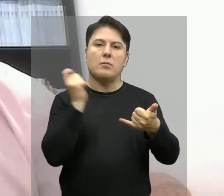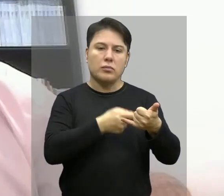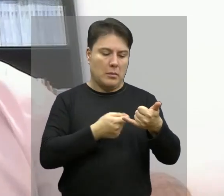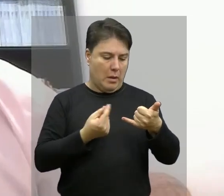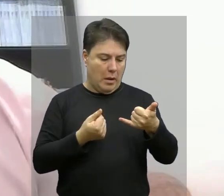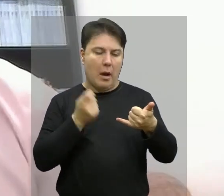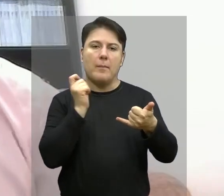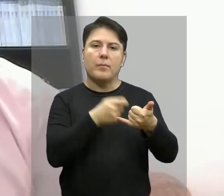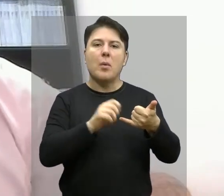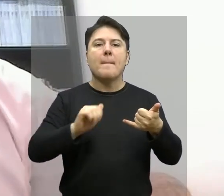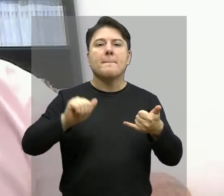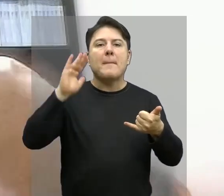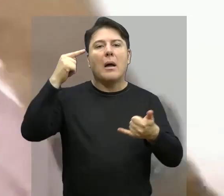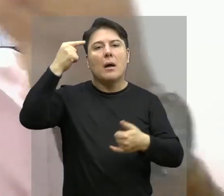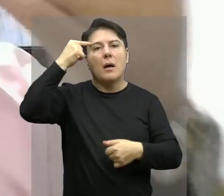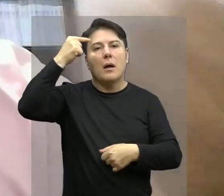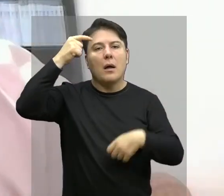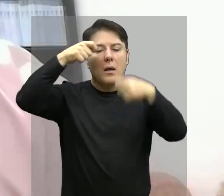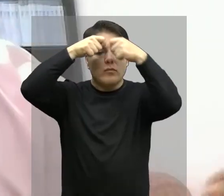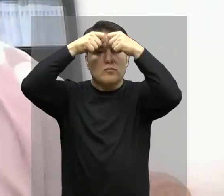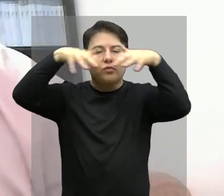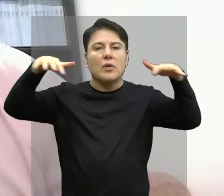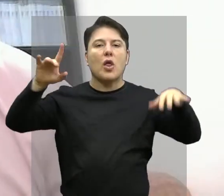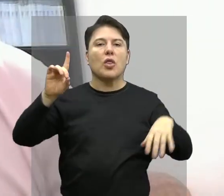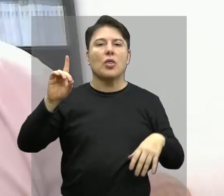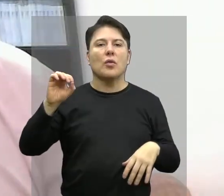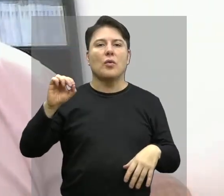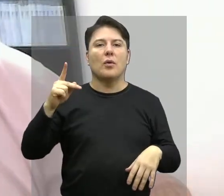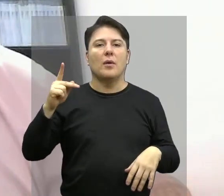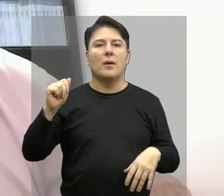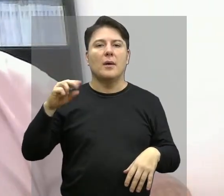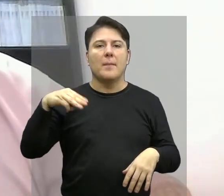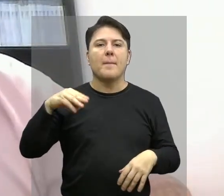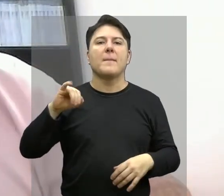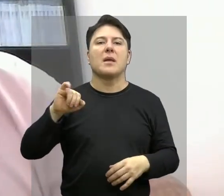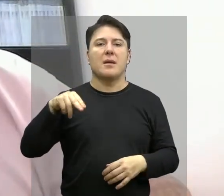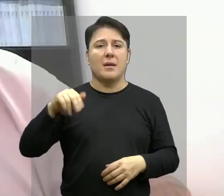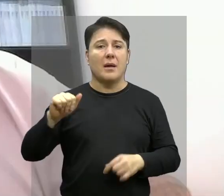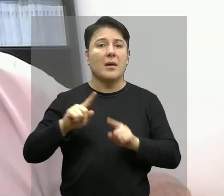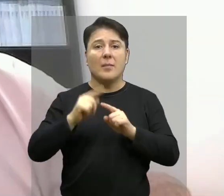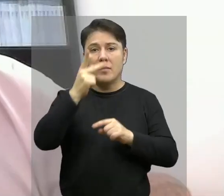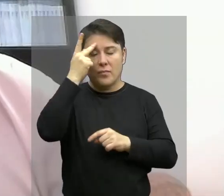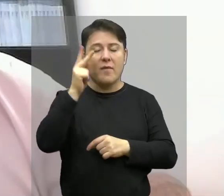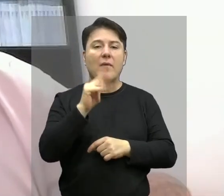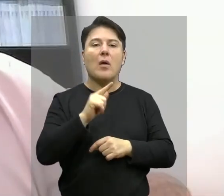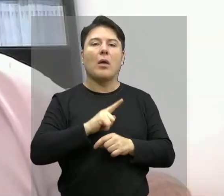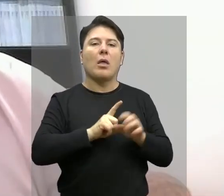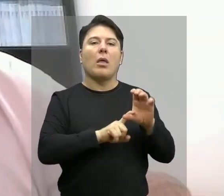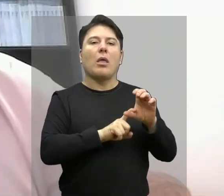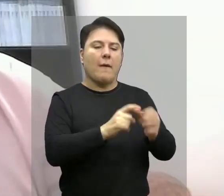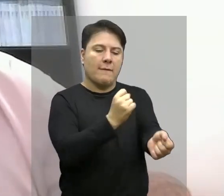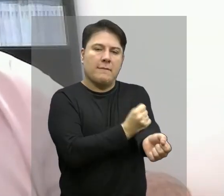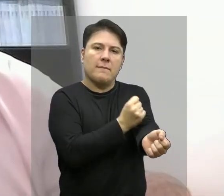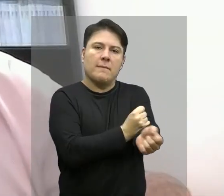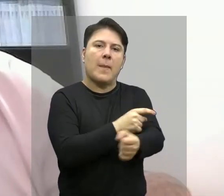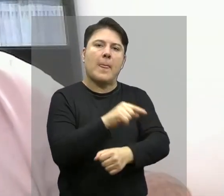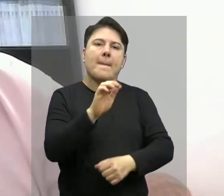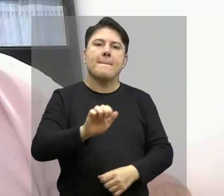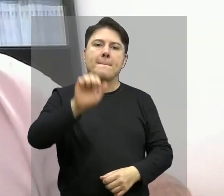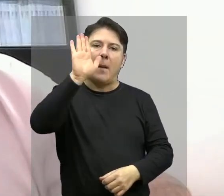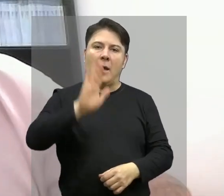de dopamina. Então, a probabilidade de causar uma dependência é muito